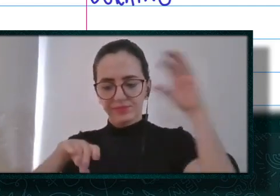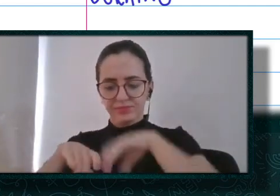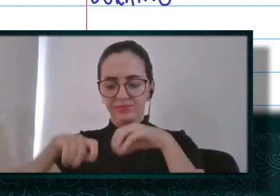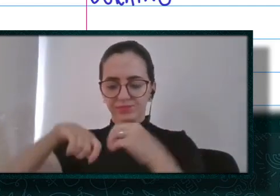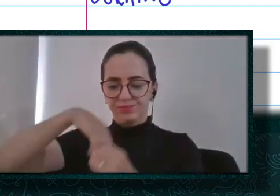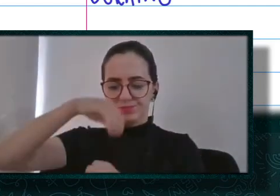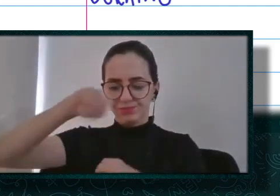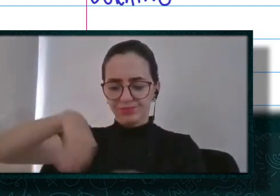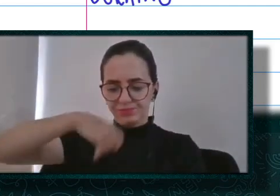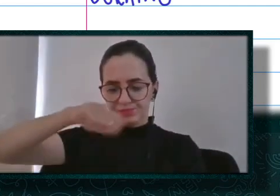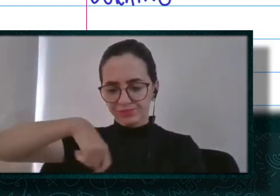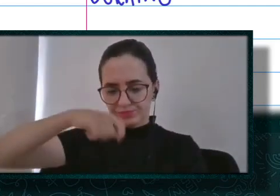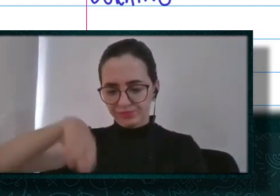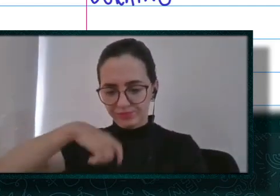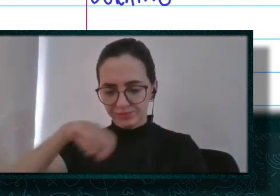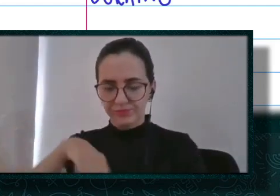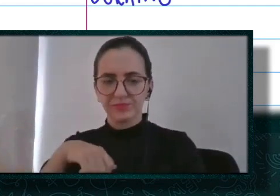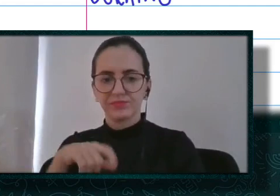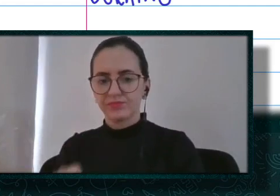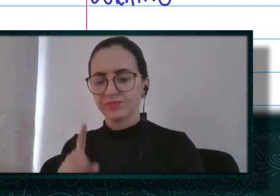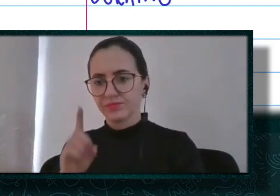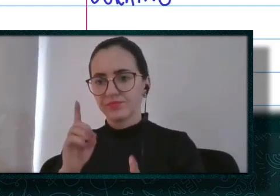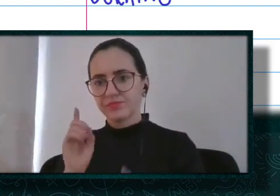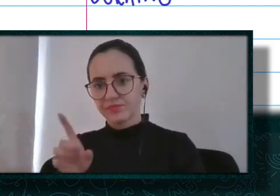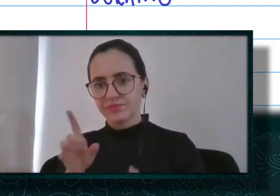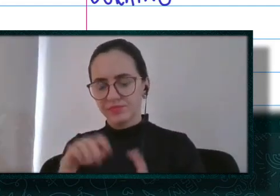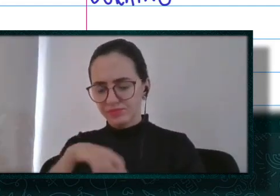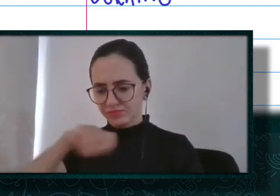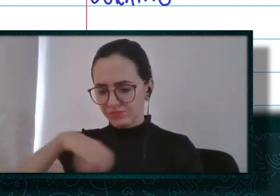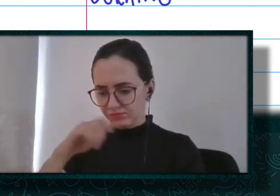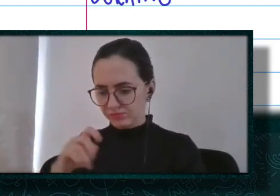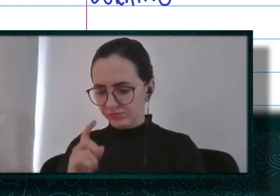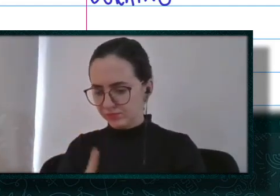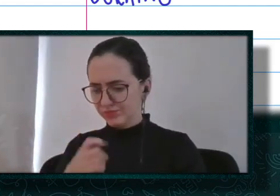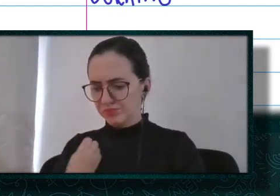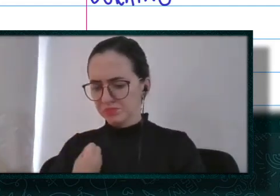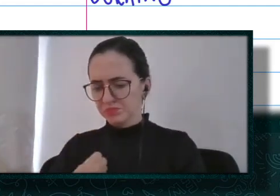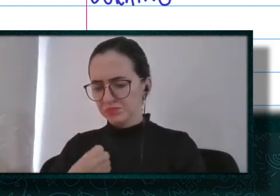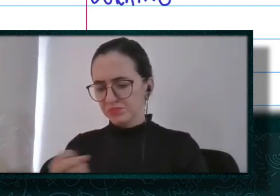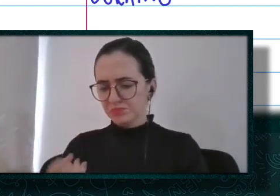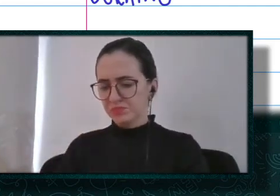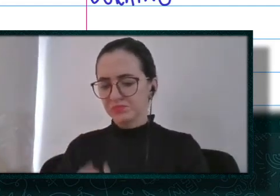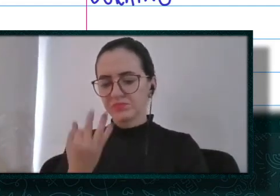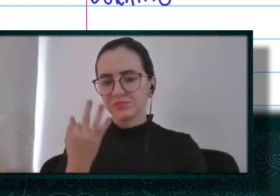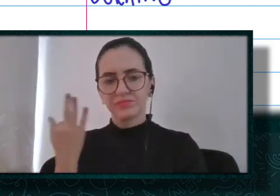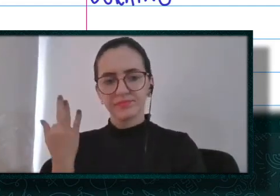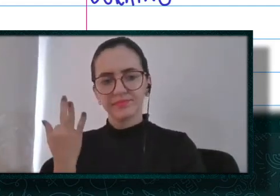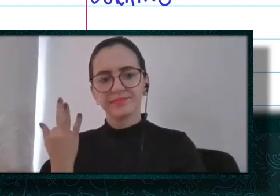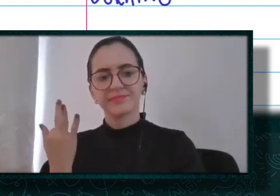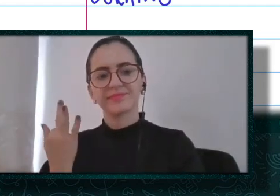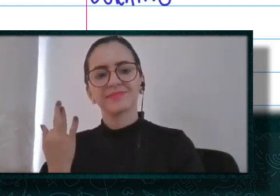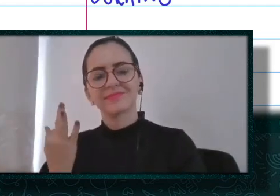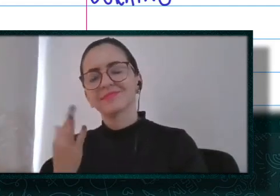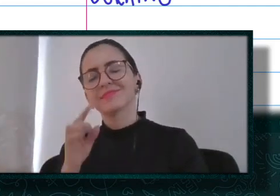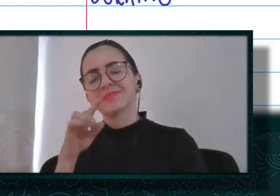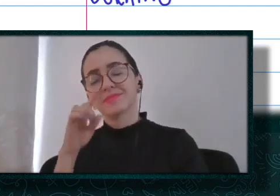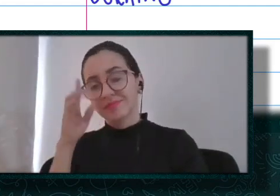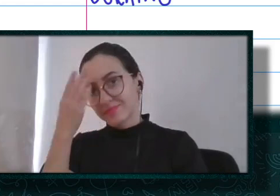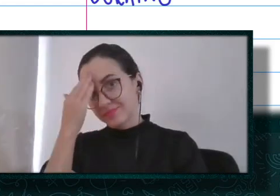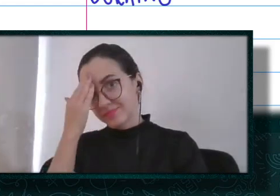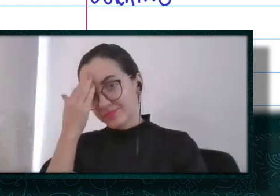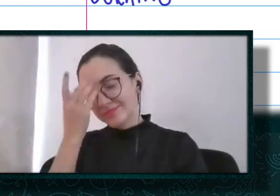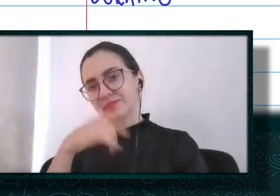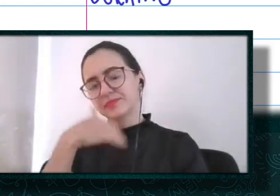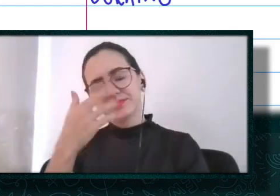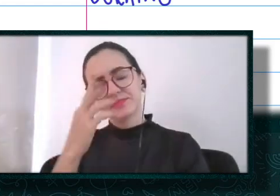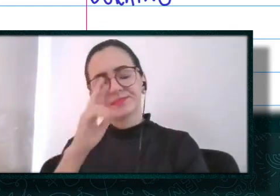durante certo, nego? Tá matada a questão. O que é que eu preciso saber para resolver corretamente esse durante? Eu preciso